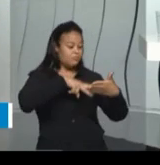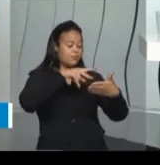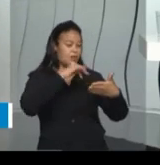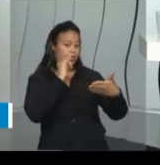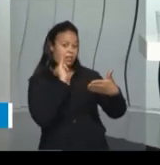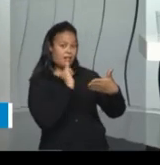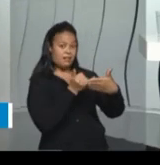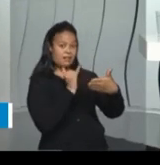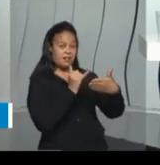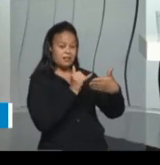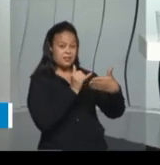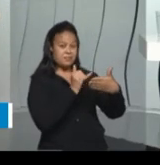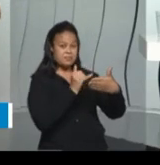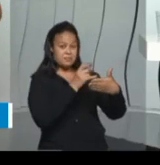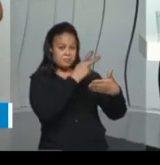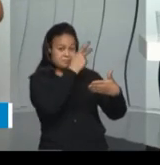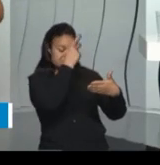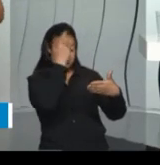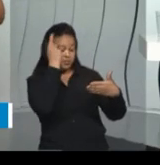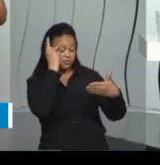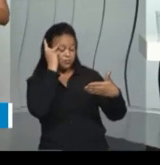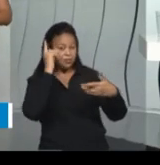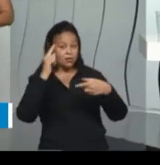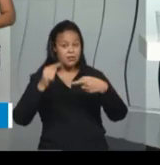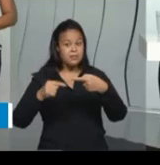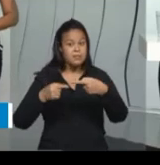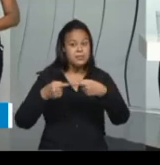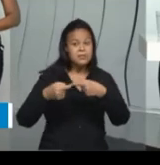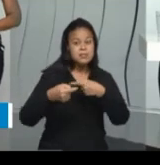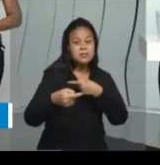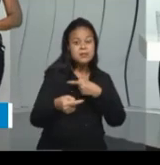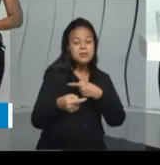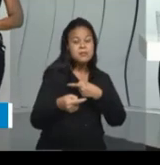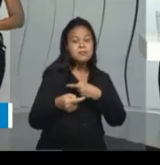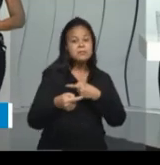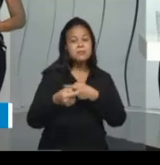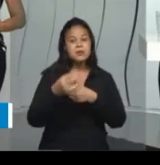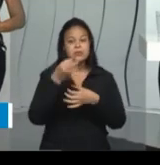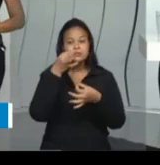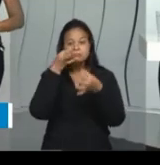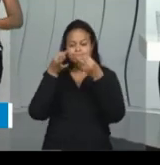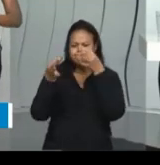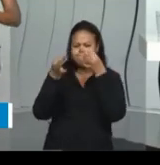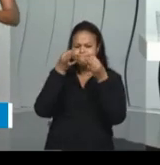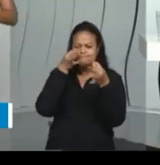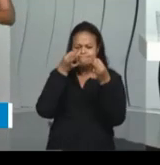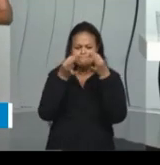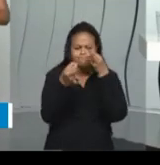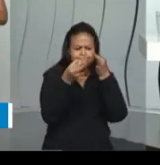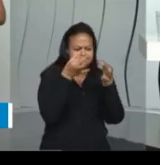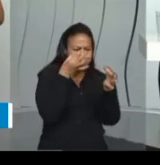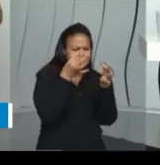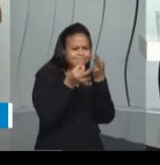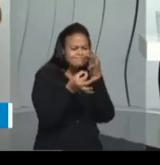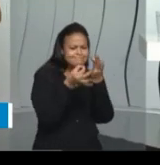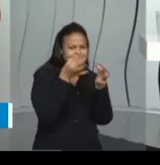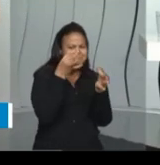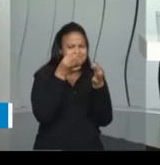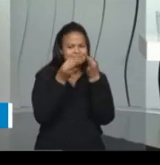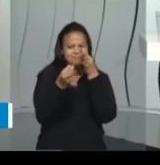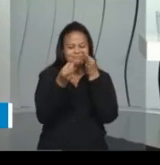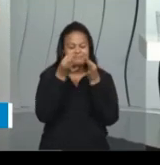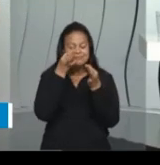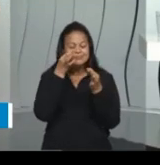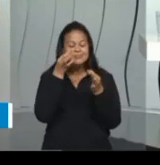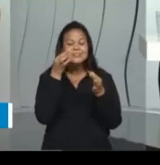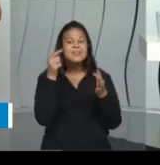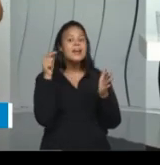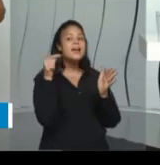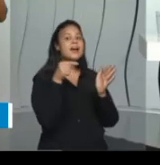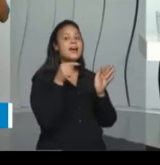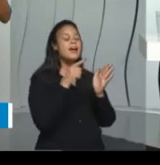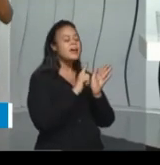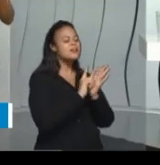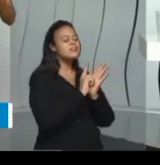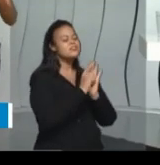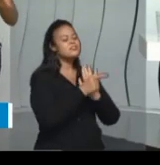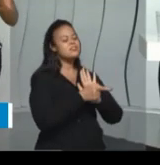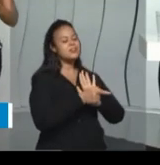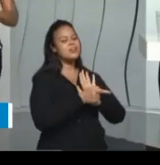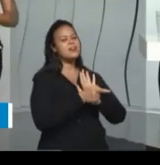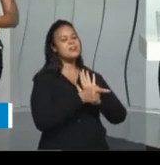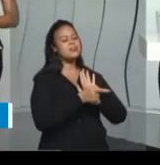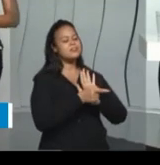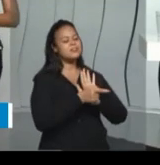pessoal e depois nós vamos fazendo algumas observações a respeito desse gênero, né, para a gente ver